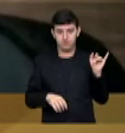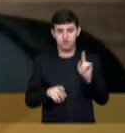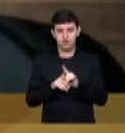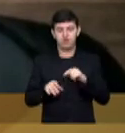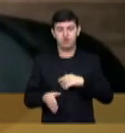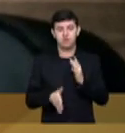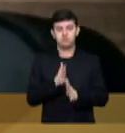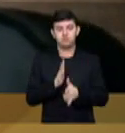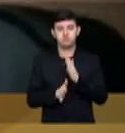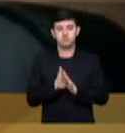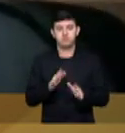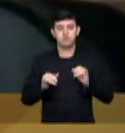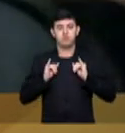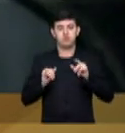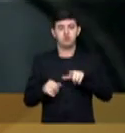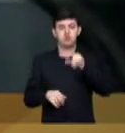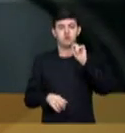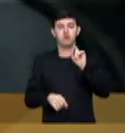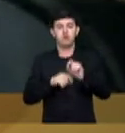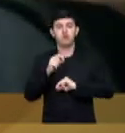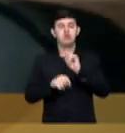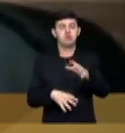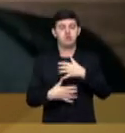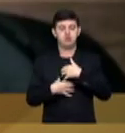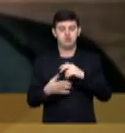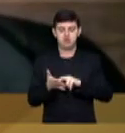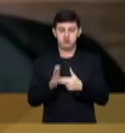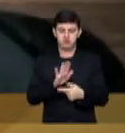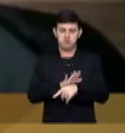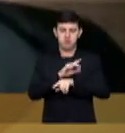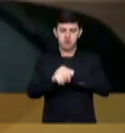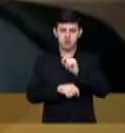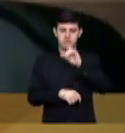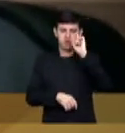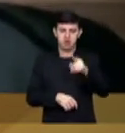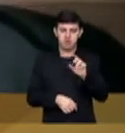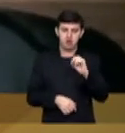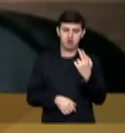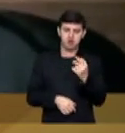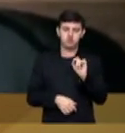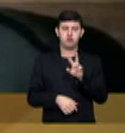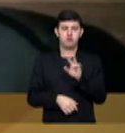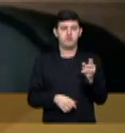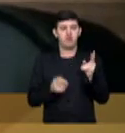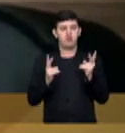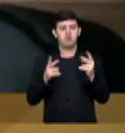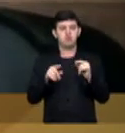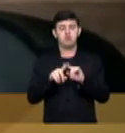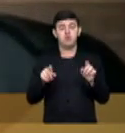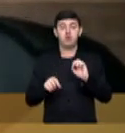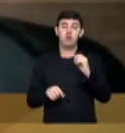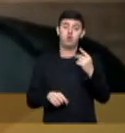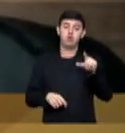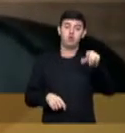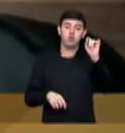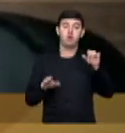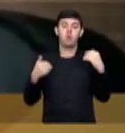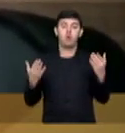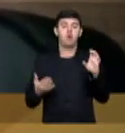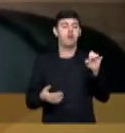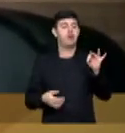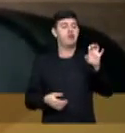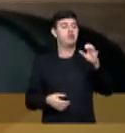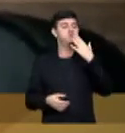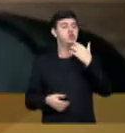abster de escolher um sentido determinante ou prevalente, ou mesmo de escolher qual seria o ente federativo